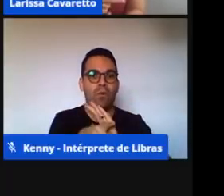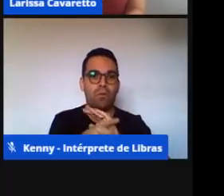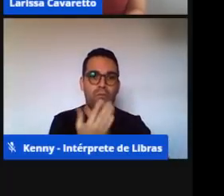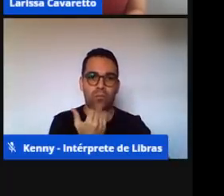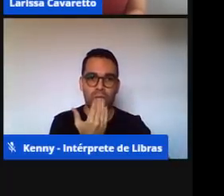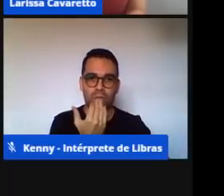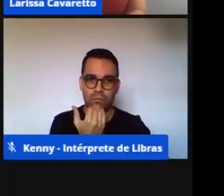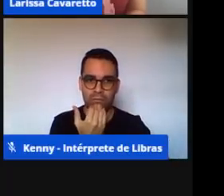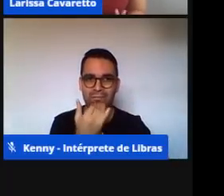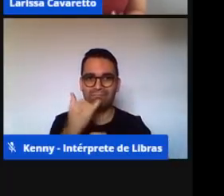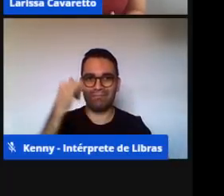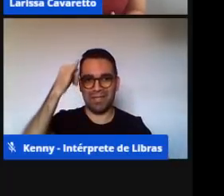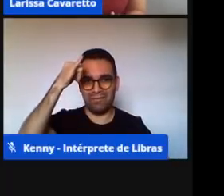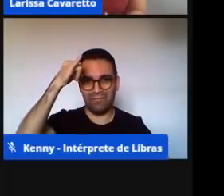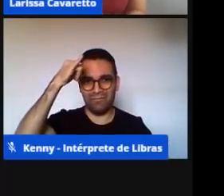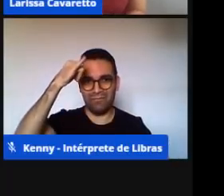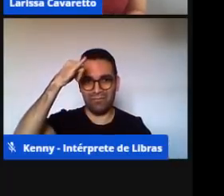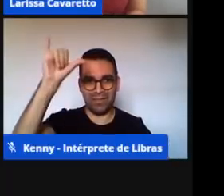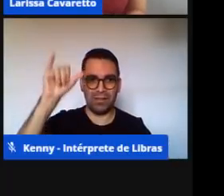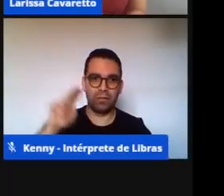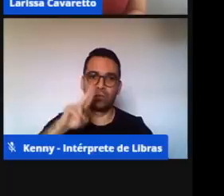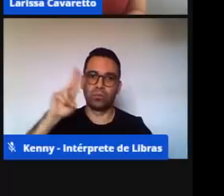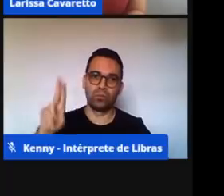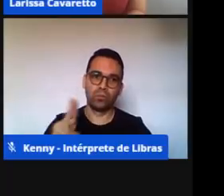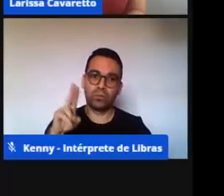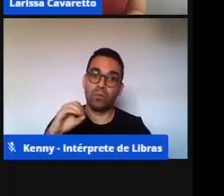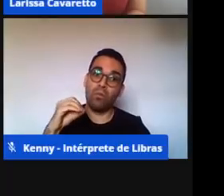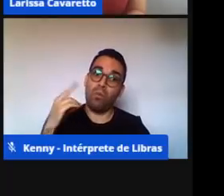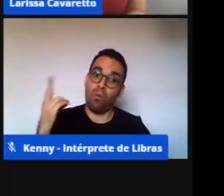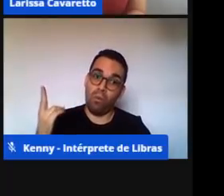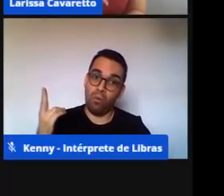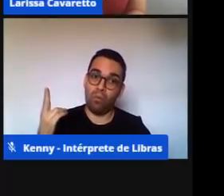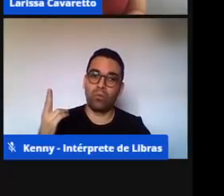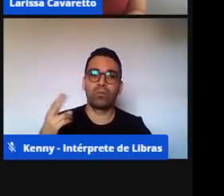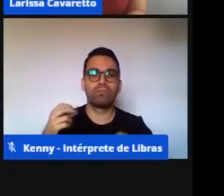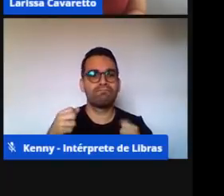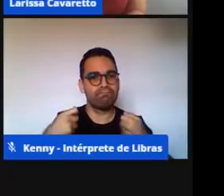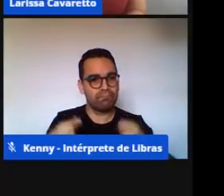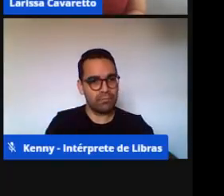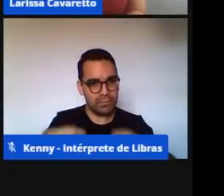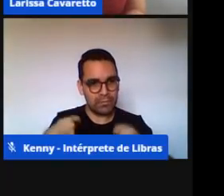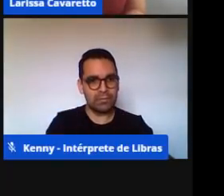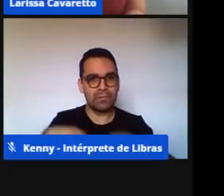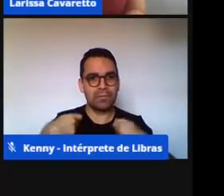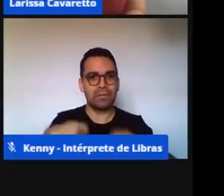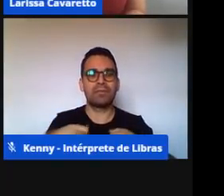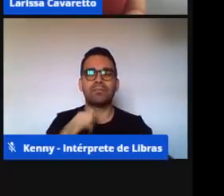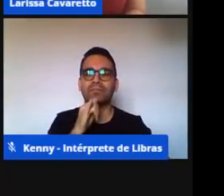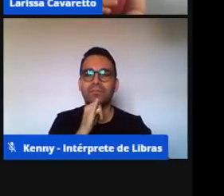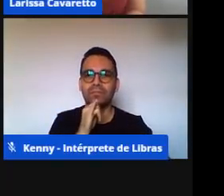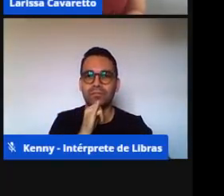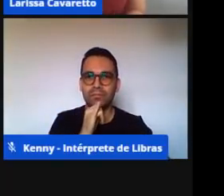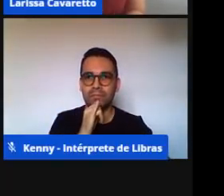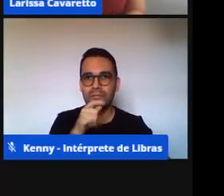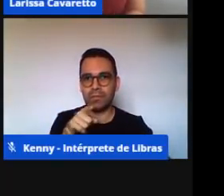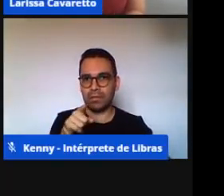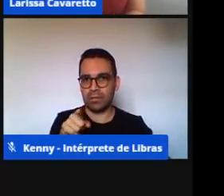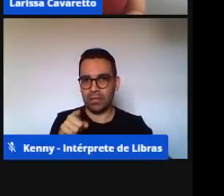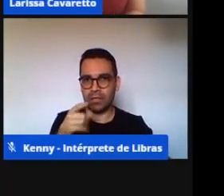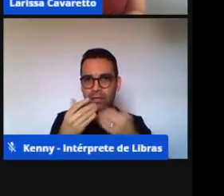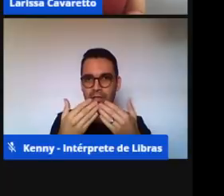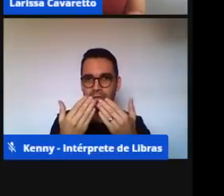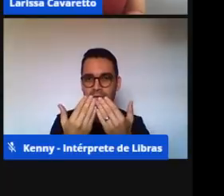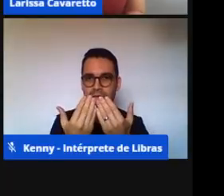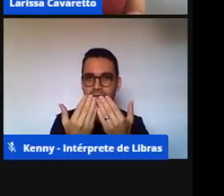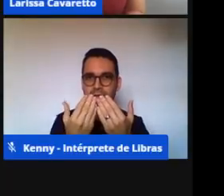1,5 m para todos os lados e não encher também, né, o refeitório, né? É óbvio que o